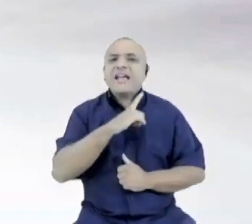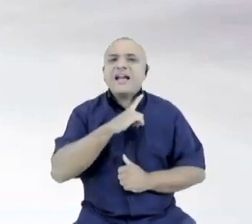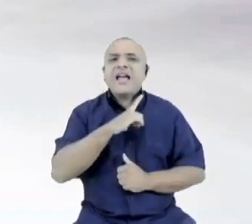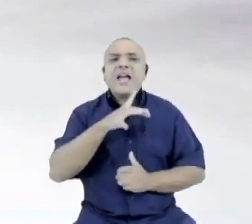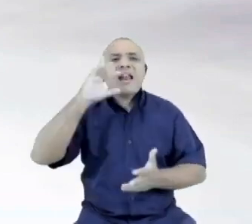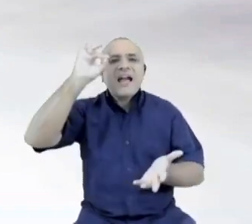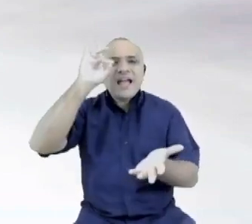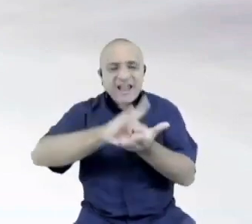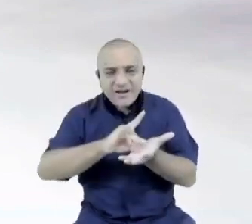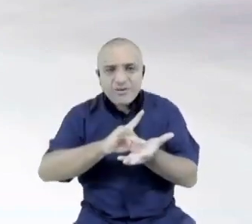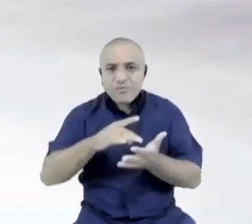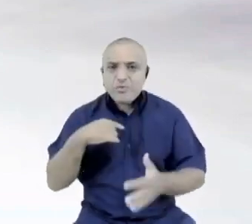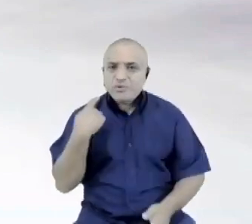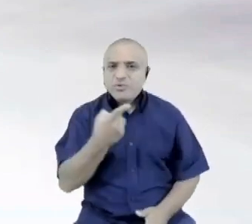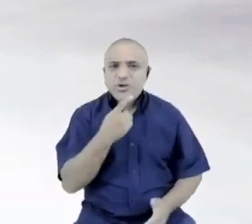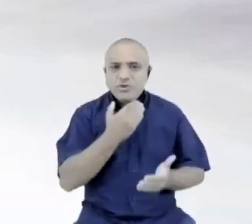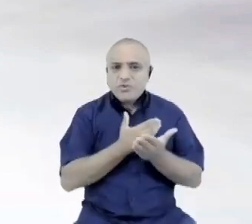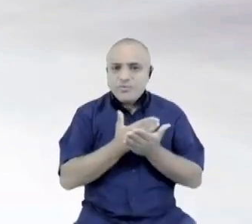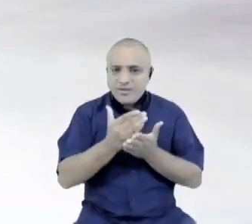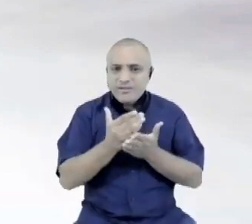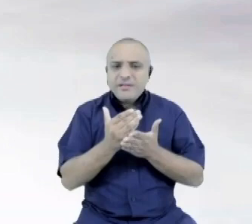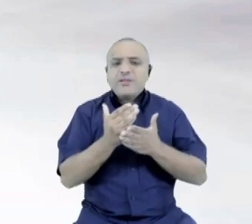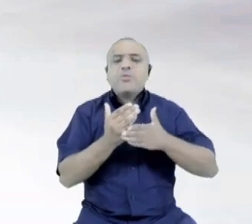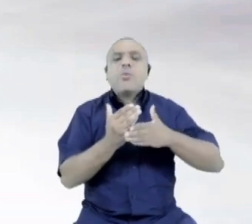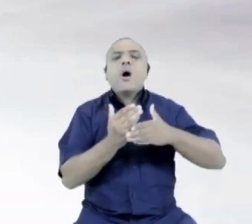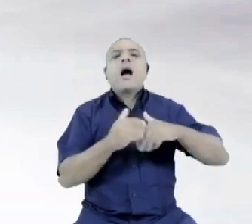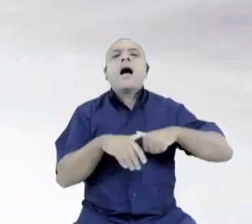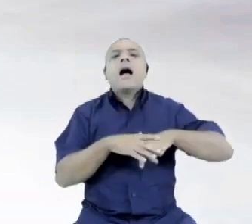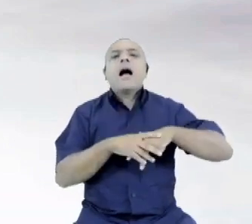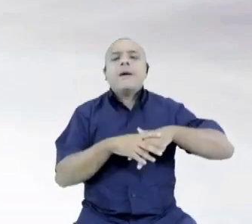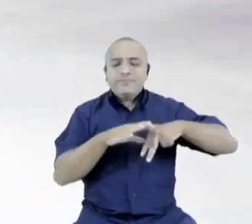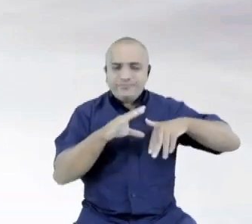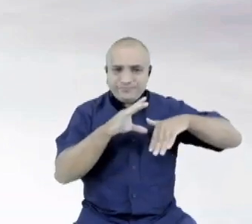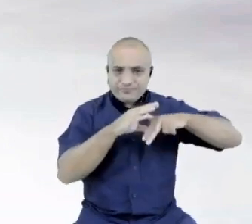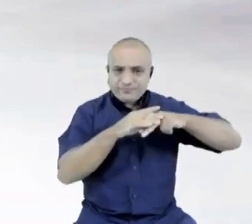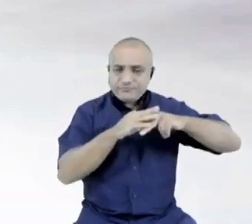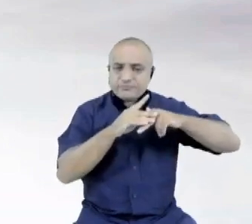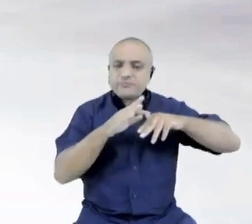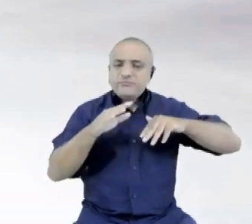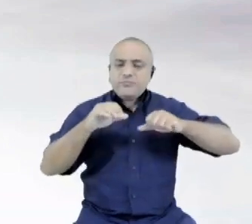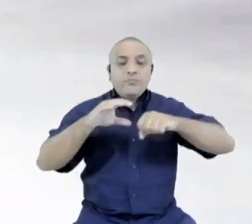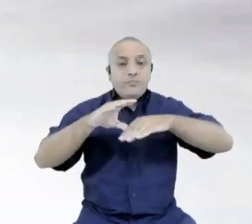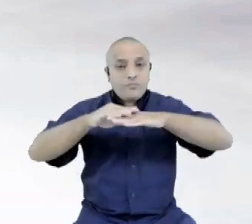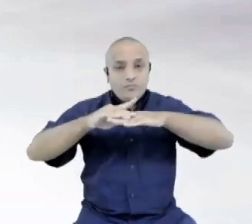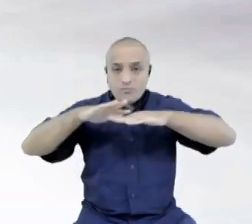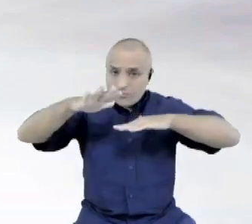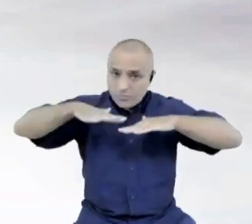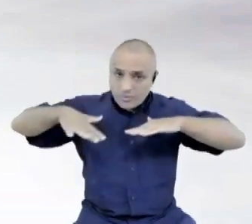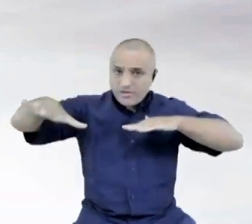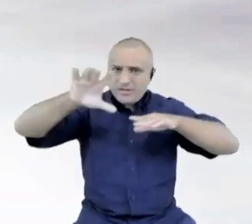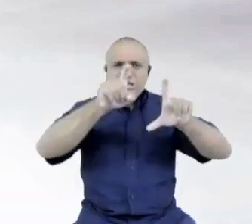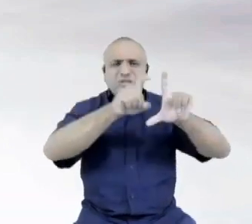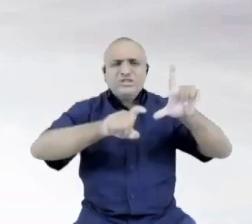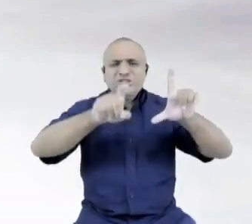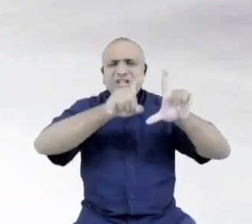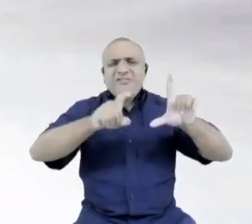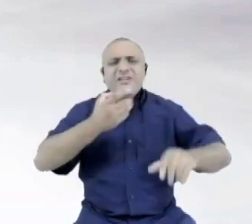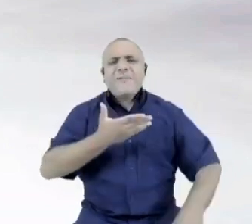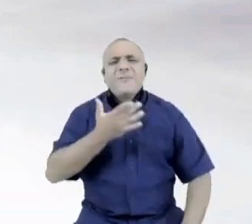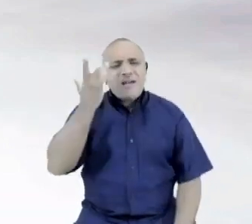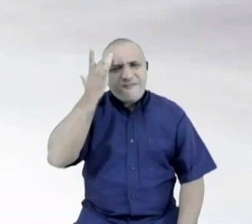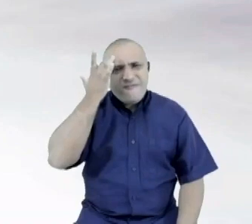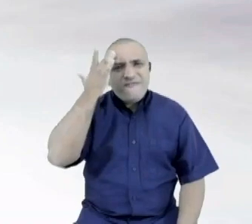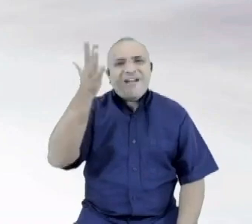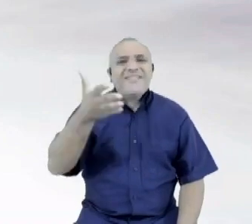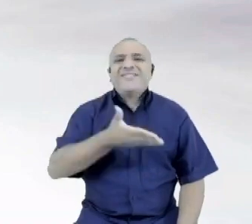real, né? Quando nós iniciamos com a patologia digital, então isso faz com que fique mais fácil. Nós temos também a